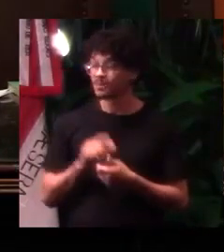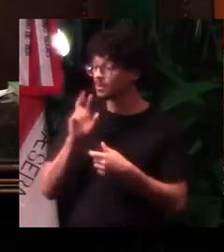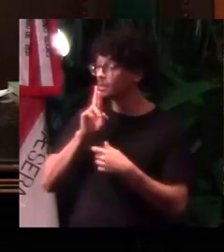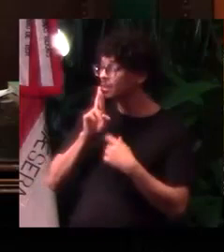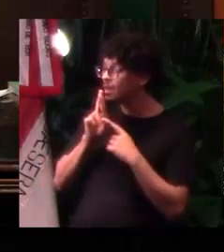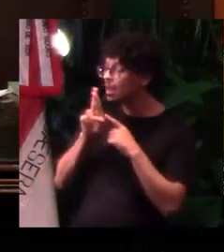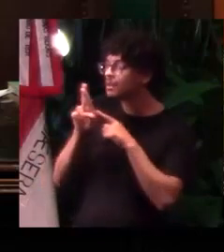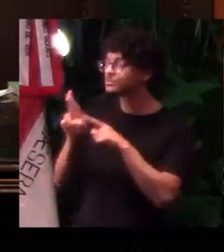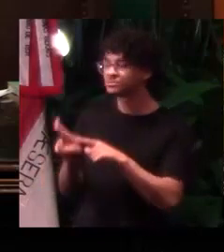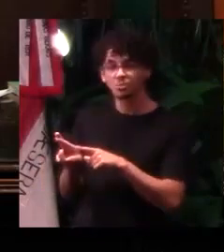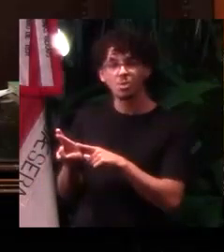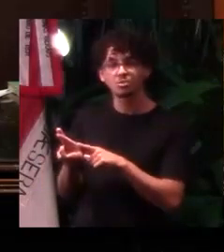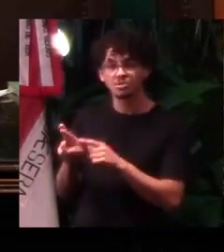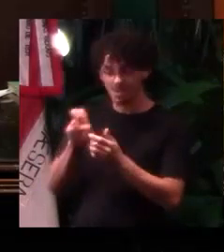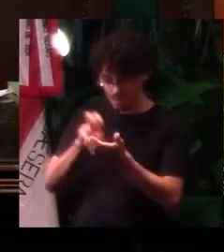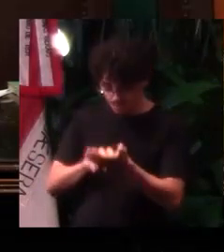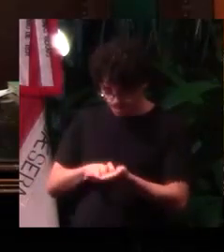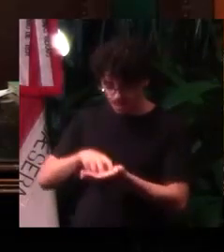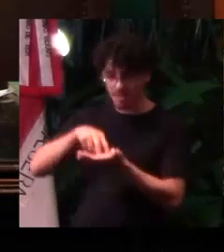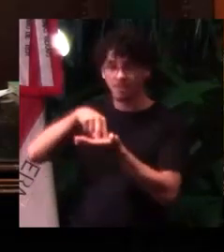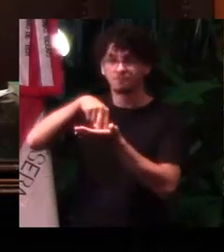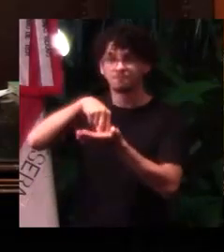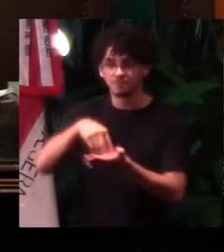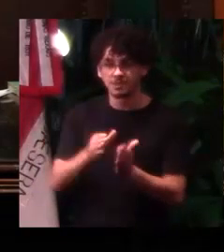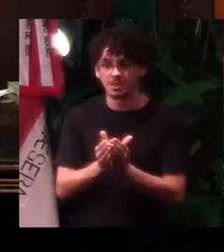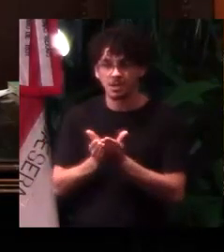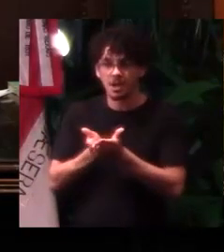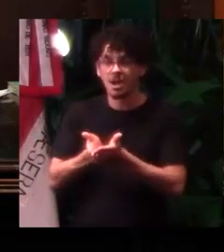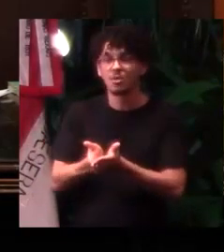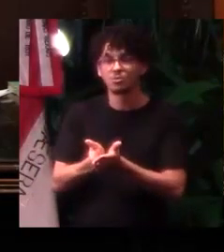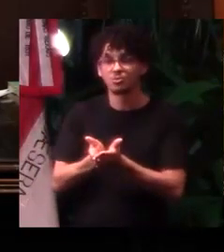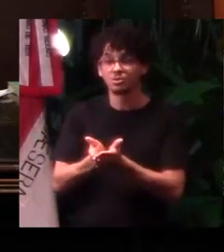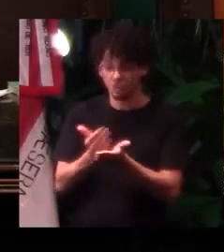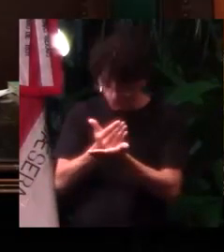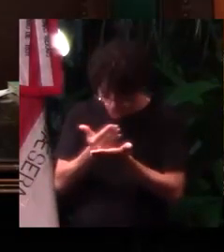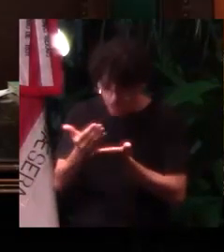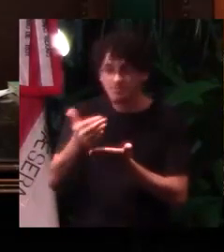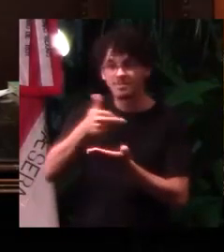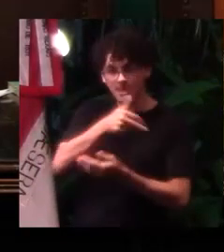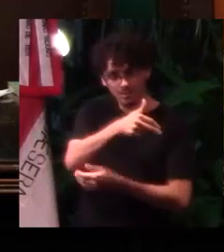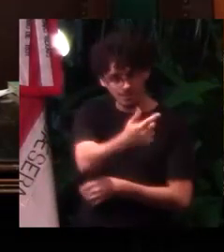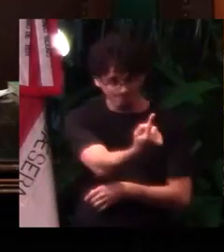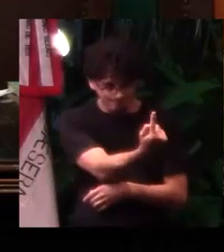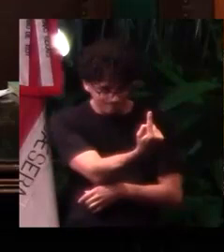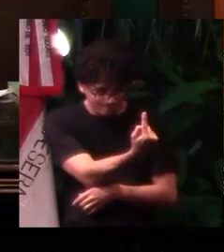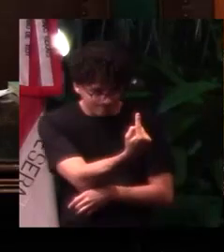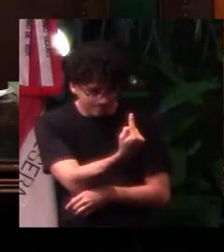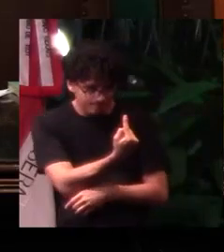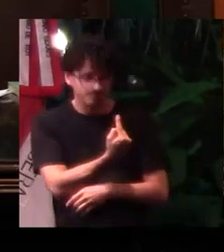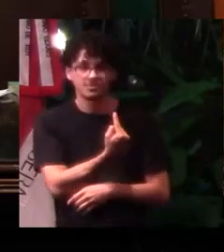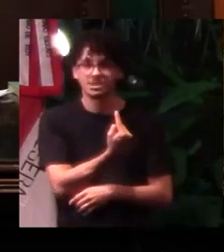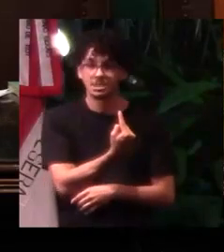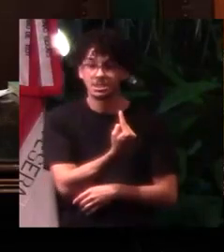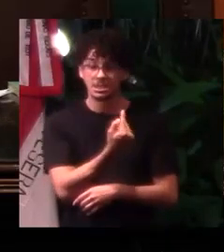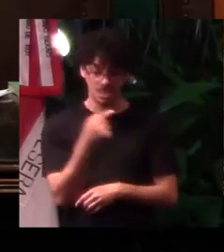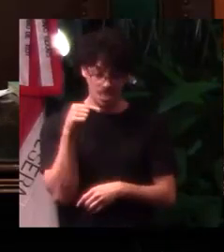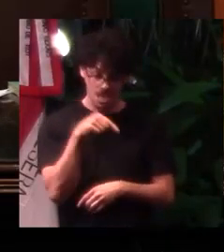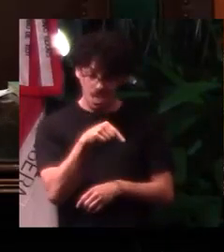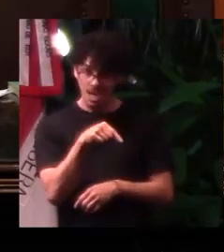Responde. Levanta-se na canoa e começa a vir na direção. E nesse